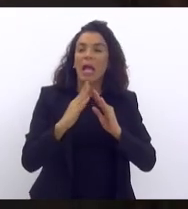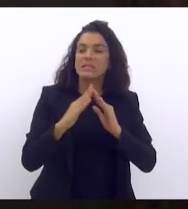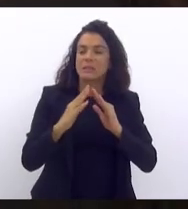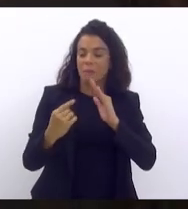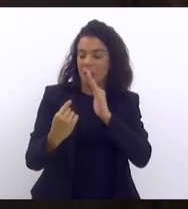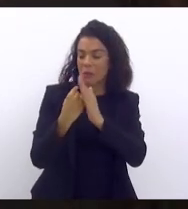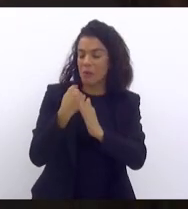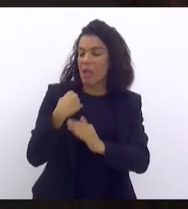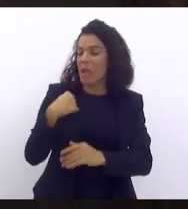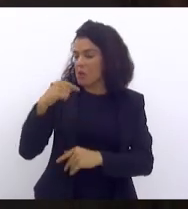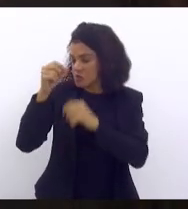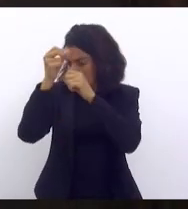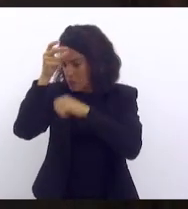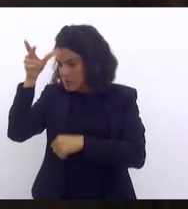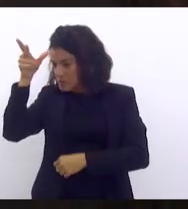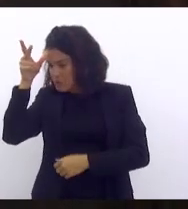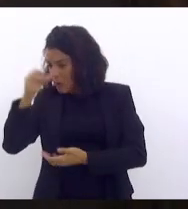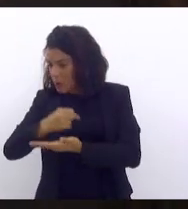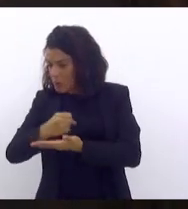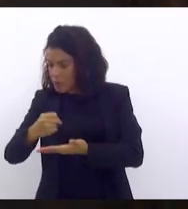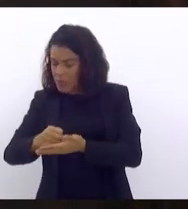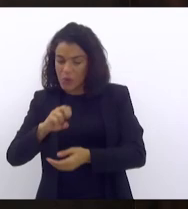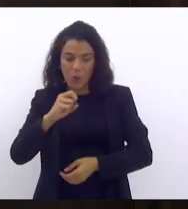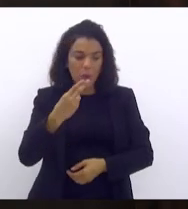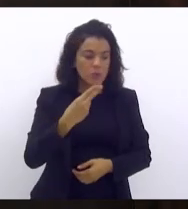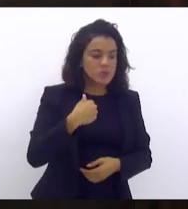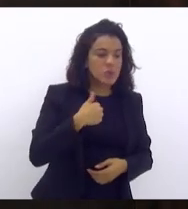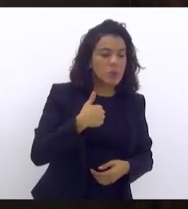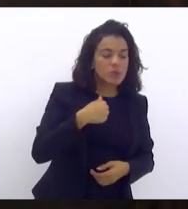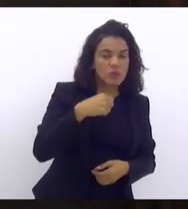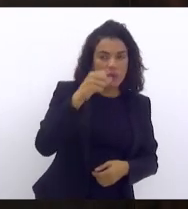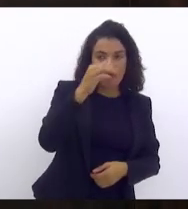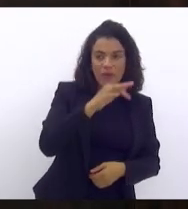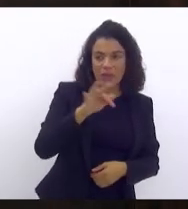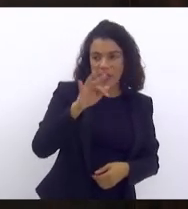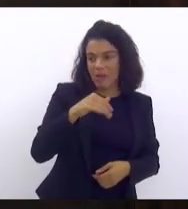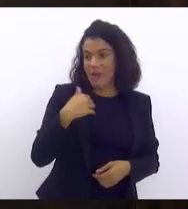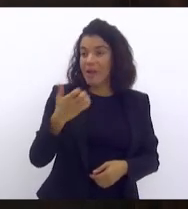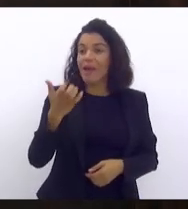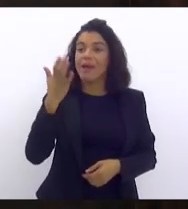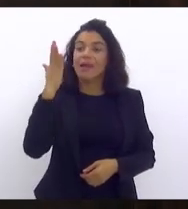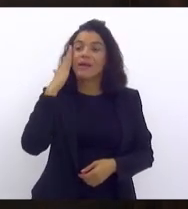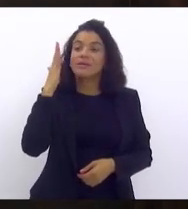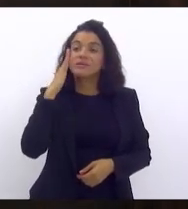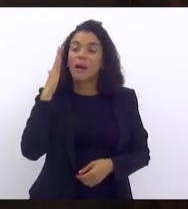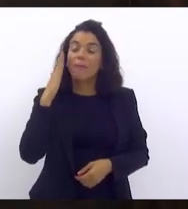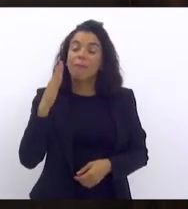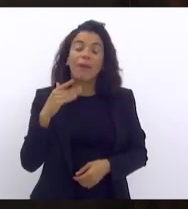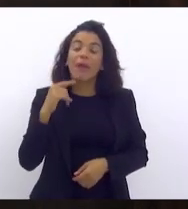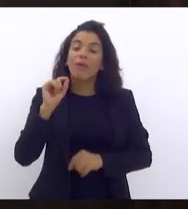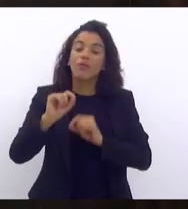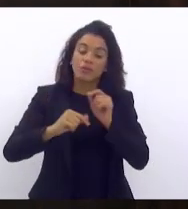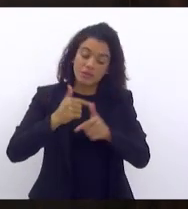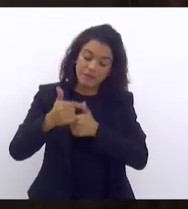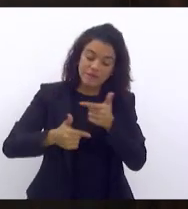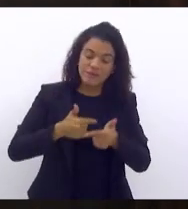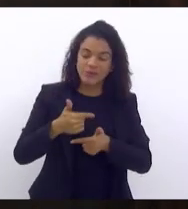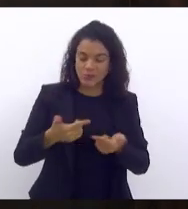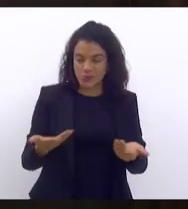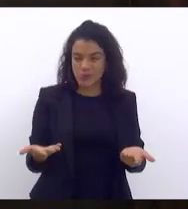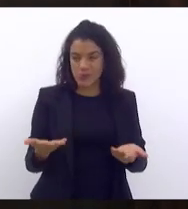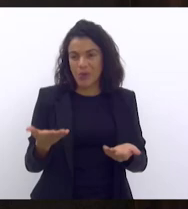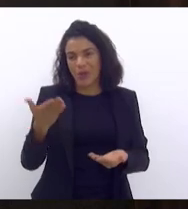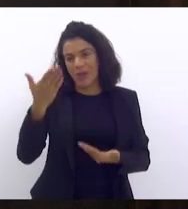eu sou municipal, se eu sou federal, se eu sou da Conurb. Ninguém pergunta isso. As pessoas querem receber o serviço público. E eu quero agradecer